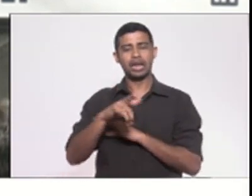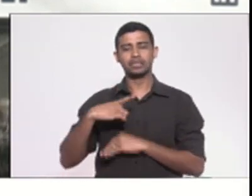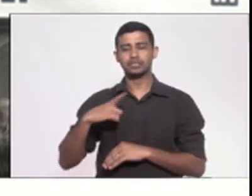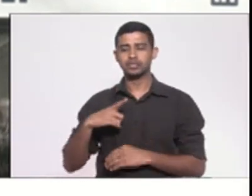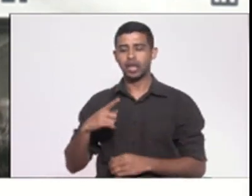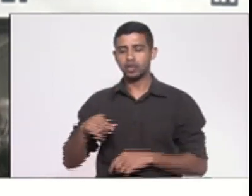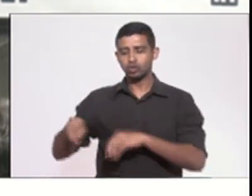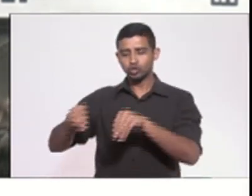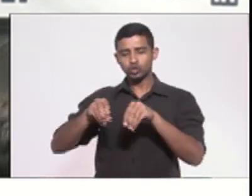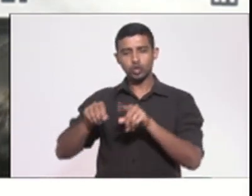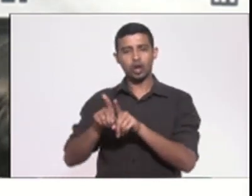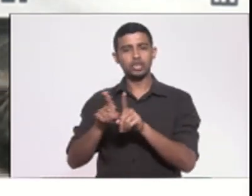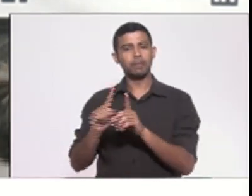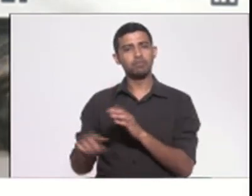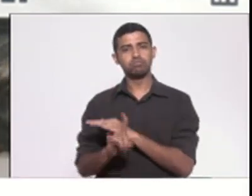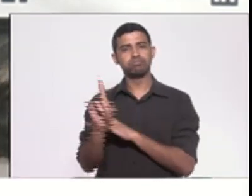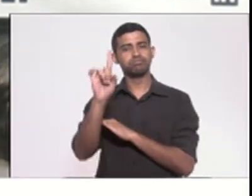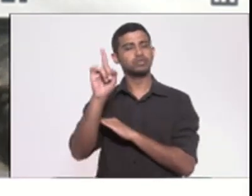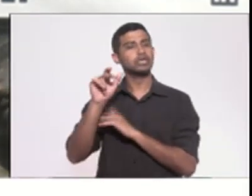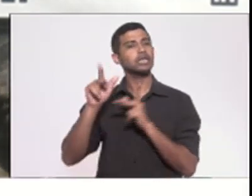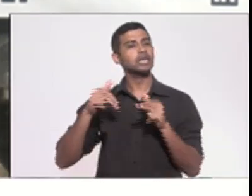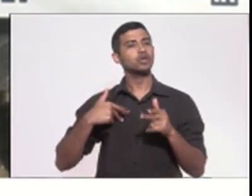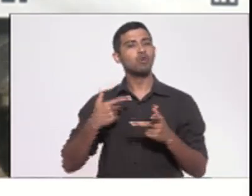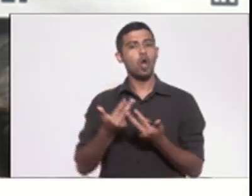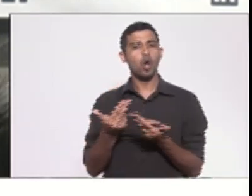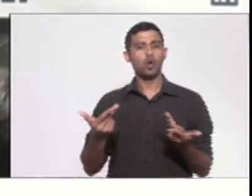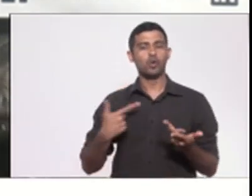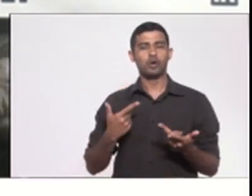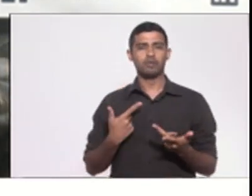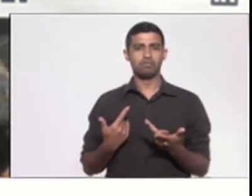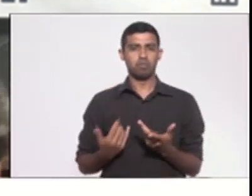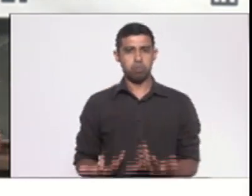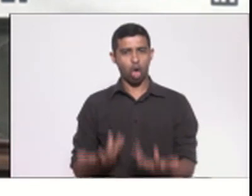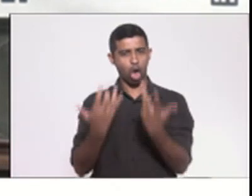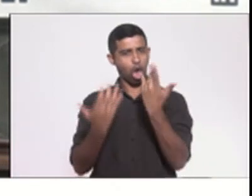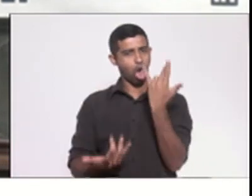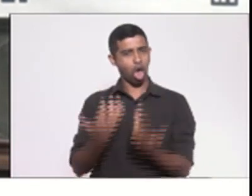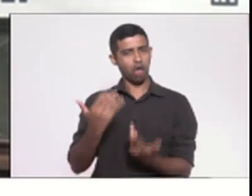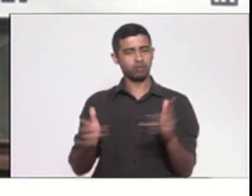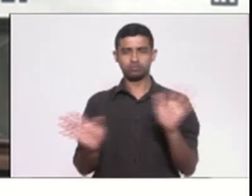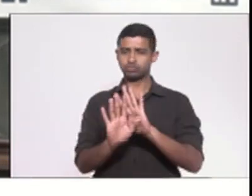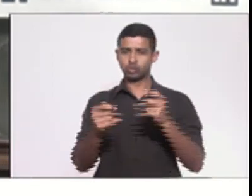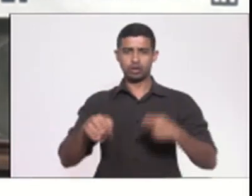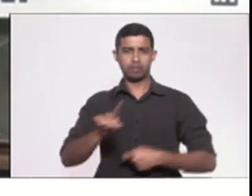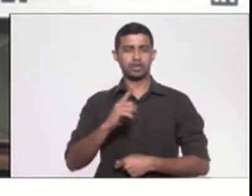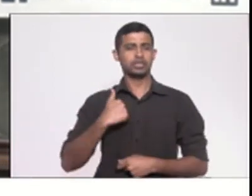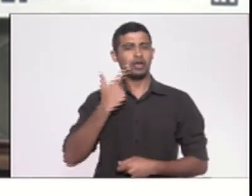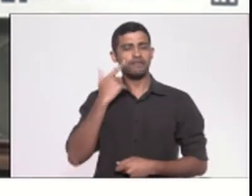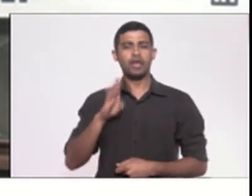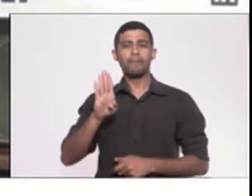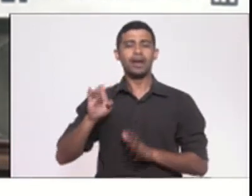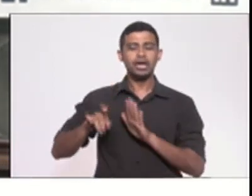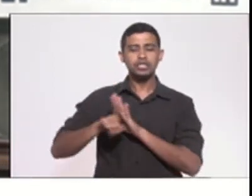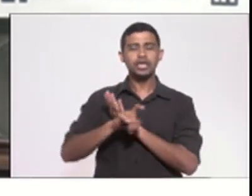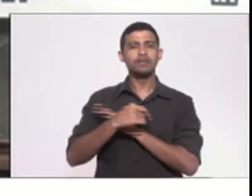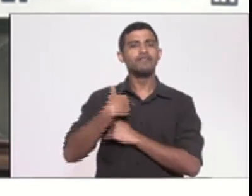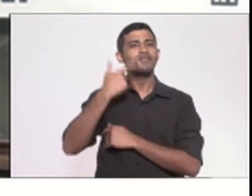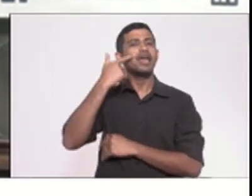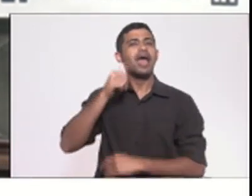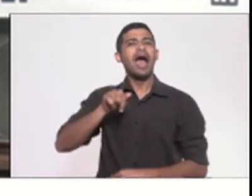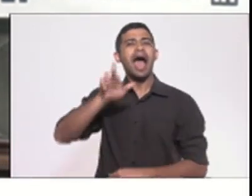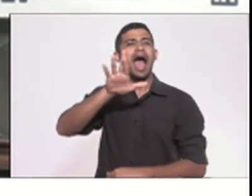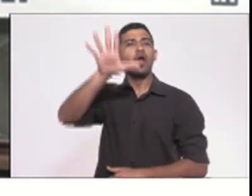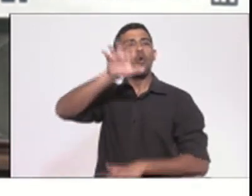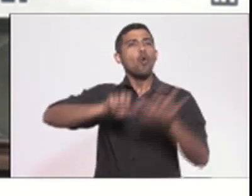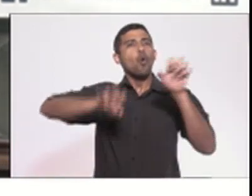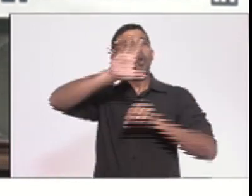que faz essencialmente a mesma coisa, sem a queima de combustível fóssil. Então, essas bactérias captam o nitrogênio do ar. O